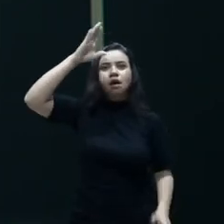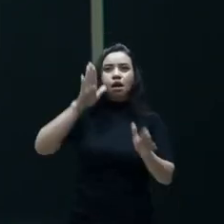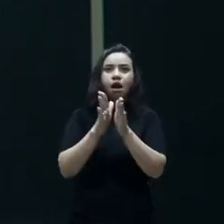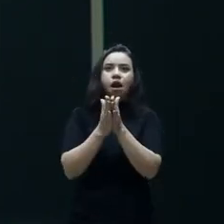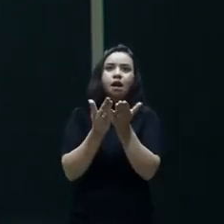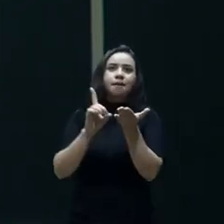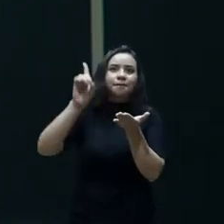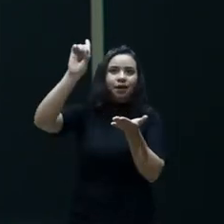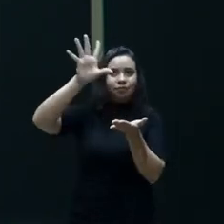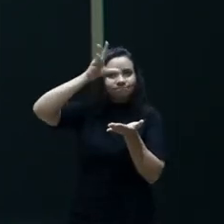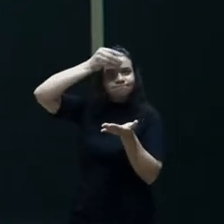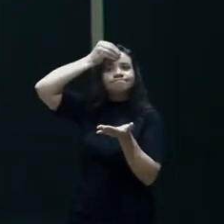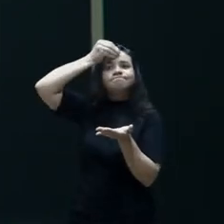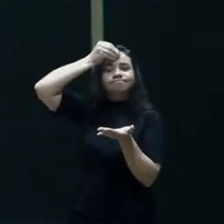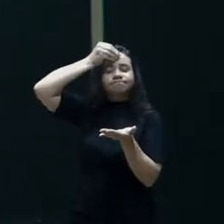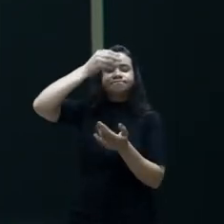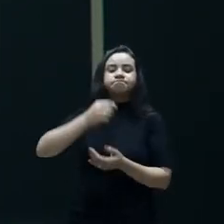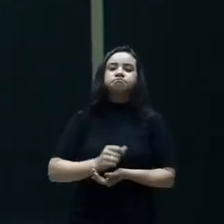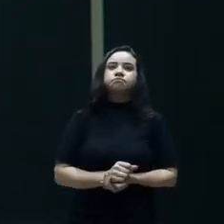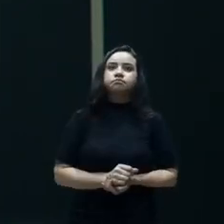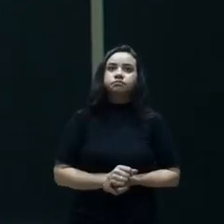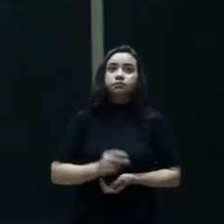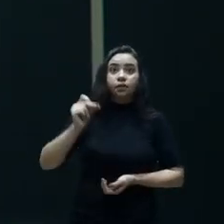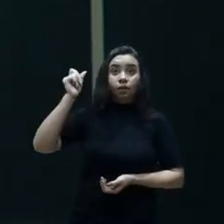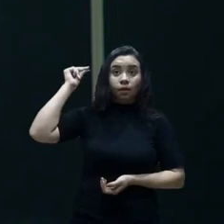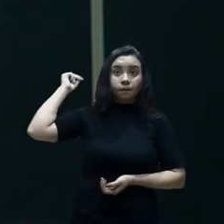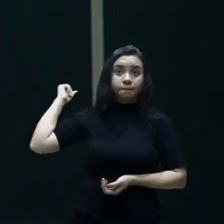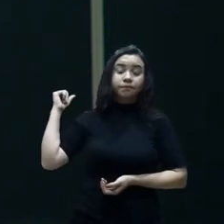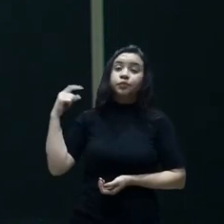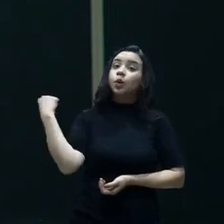nós conversamos e soltamos